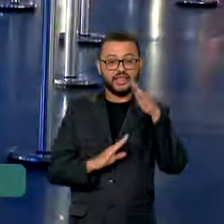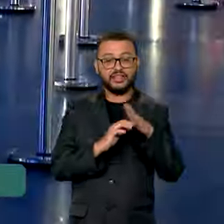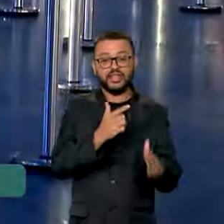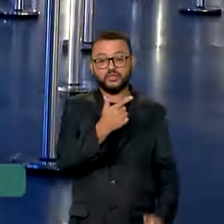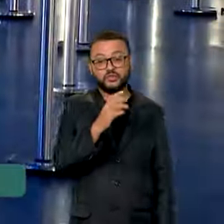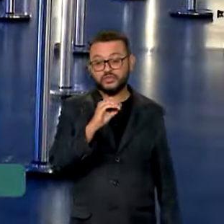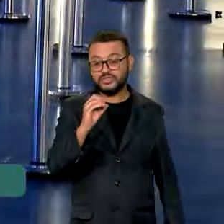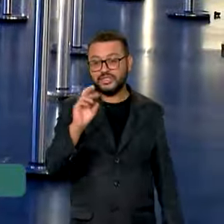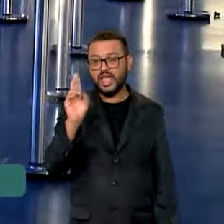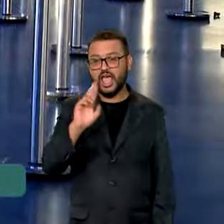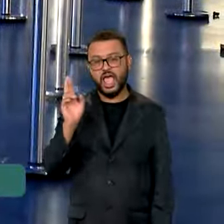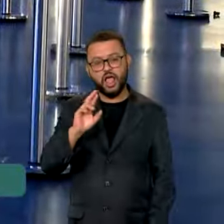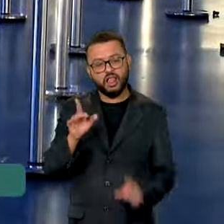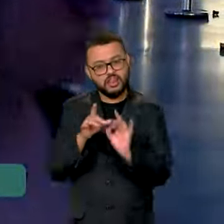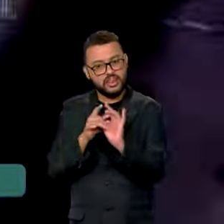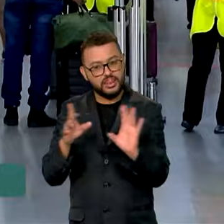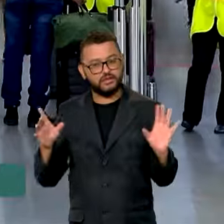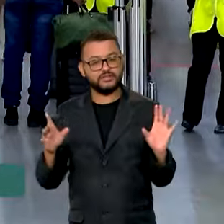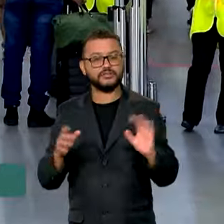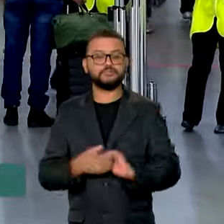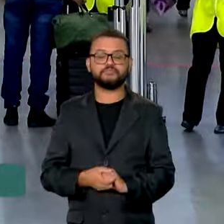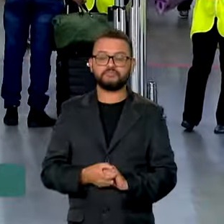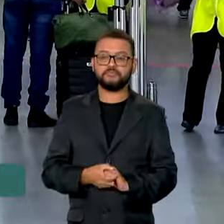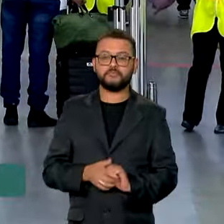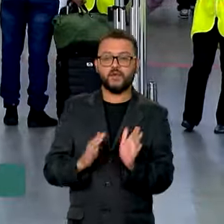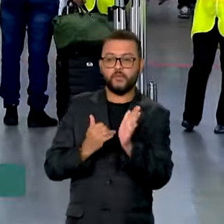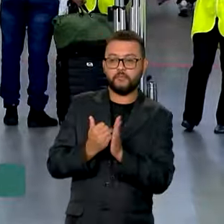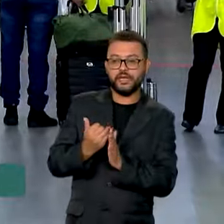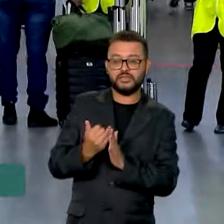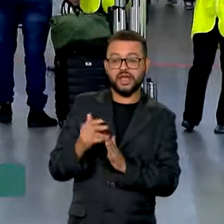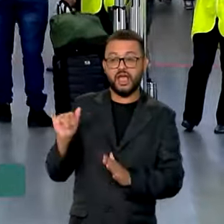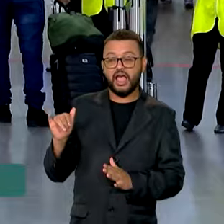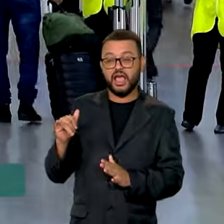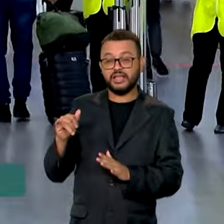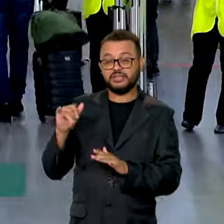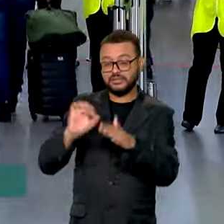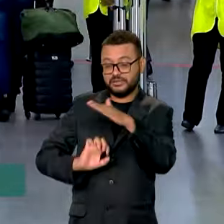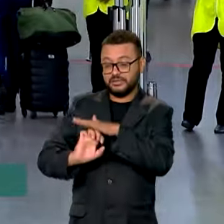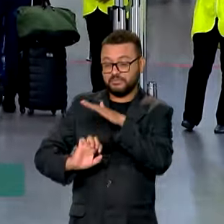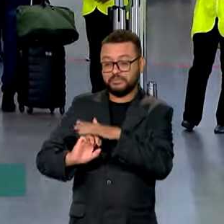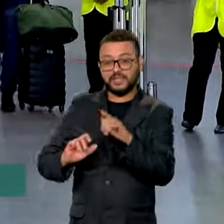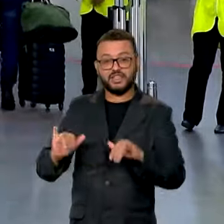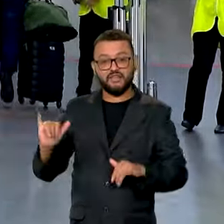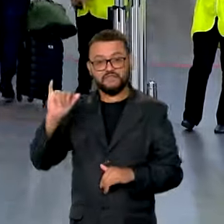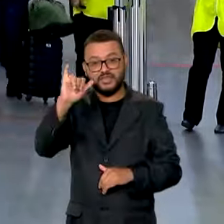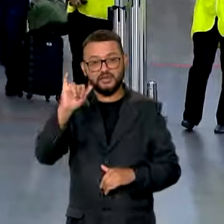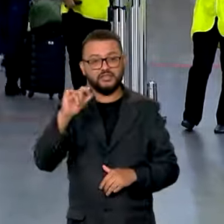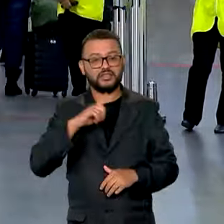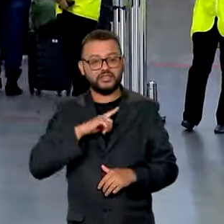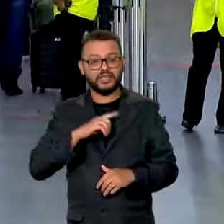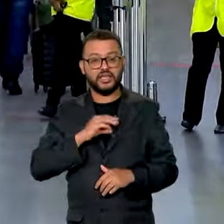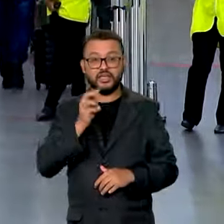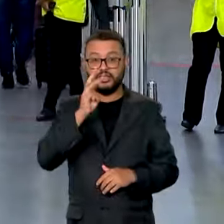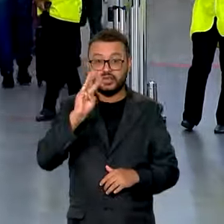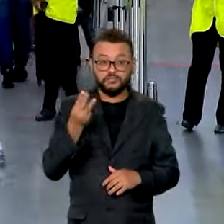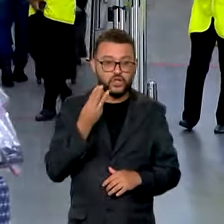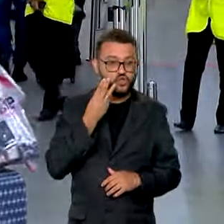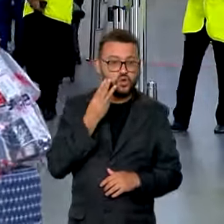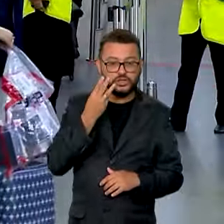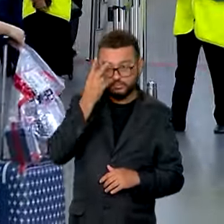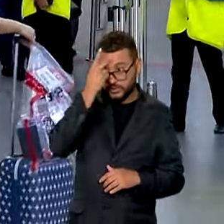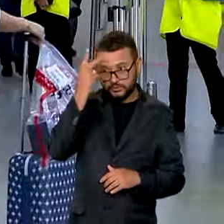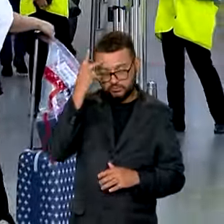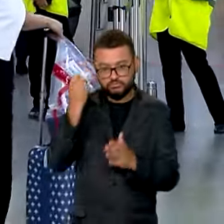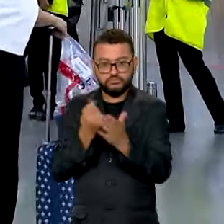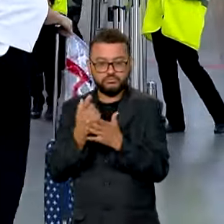200 já estão disponíveis. Inicialmente, as companhias aéreas disponibilizaram 3 milhões de bilhetes que